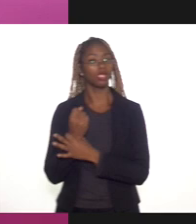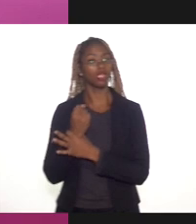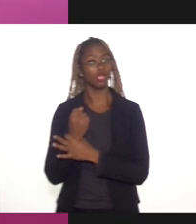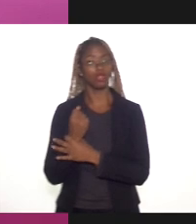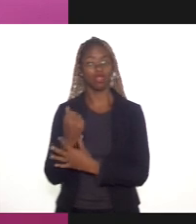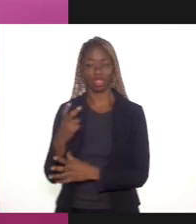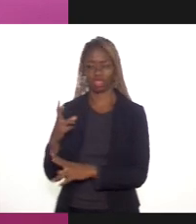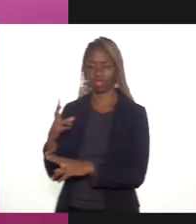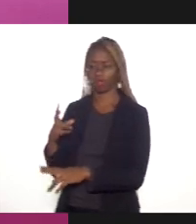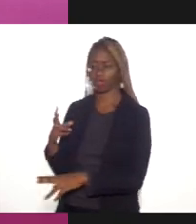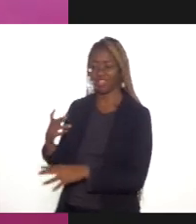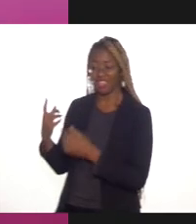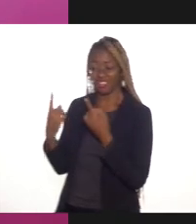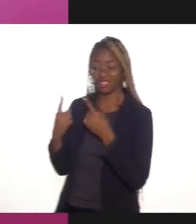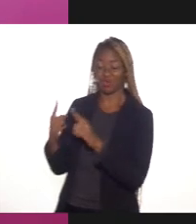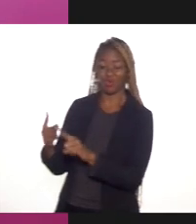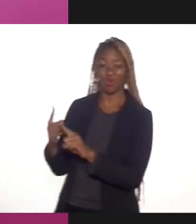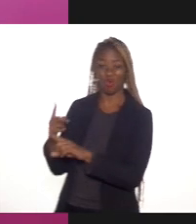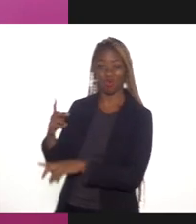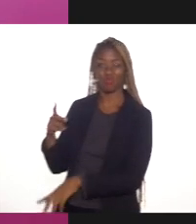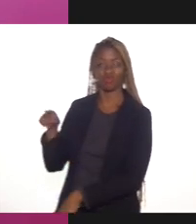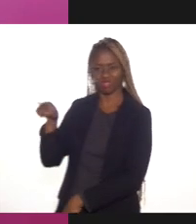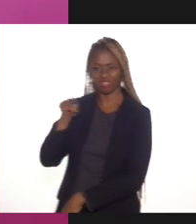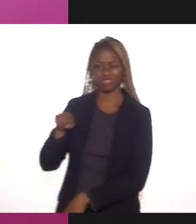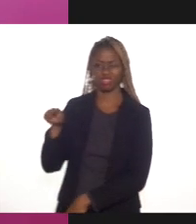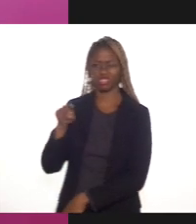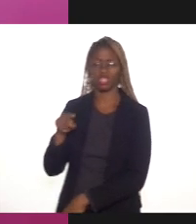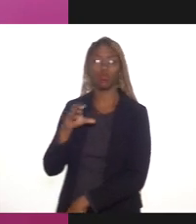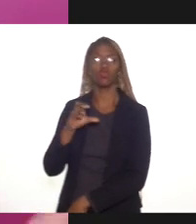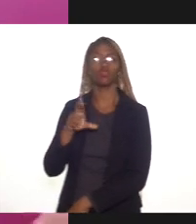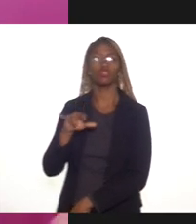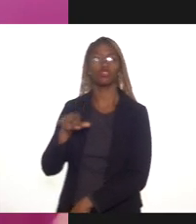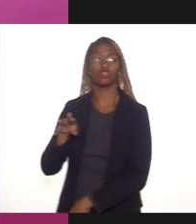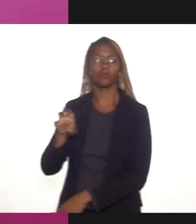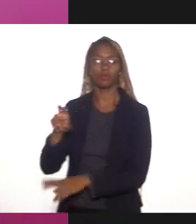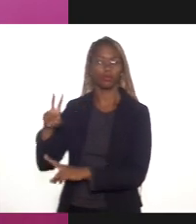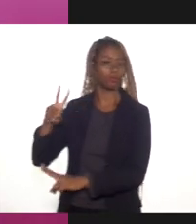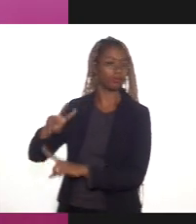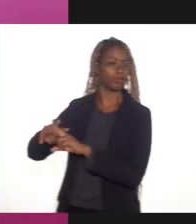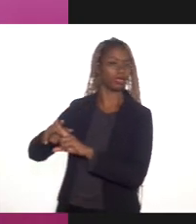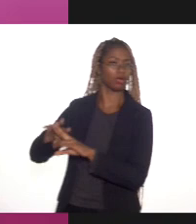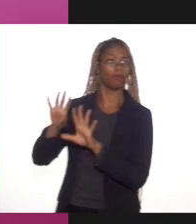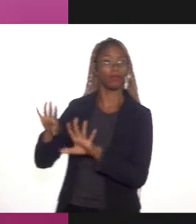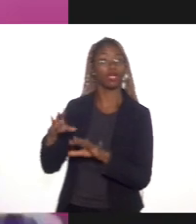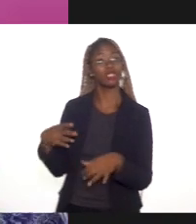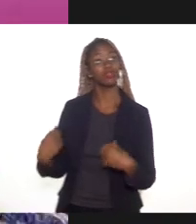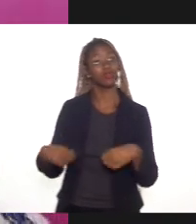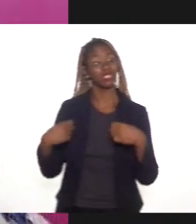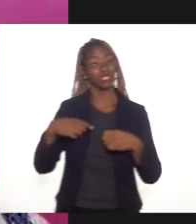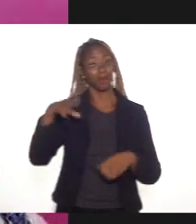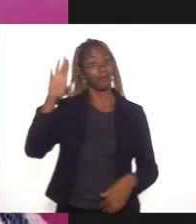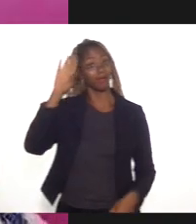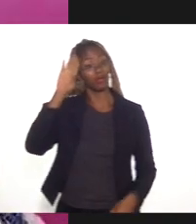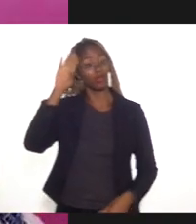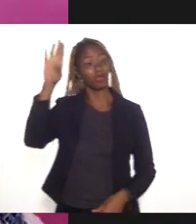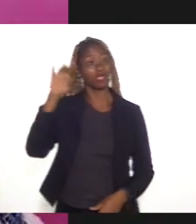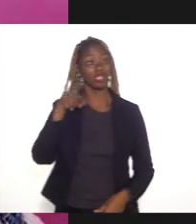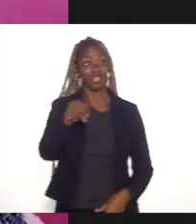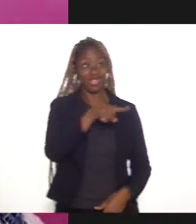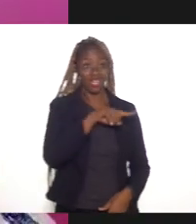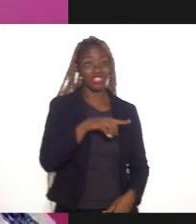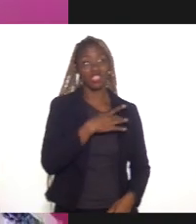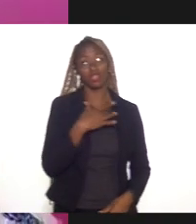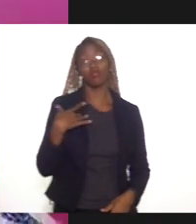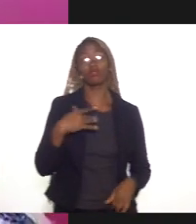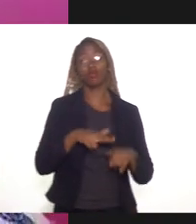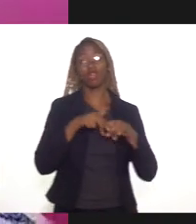organizado, mas a gente tem que ter prioridades nesse momento que a gente está vivendo. As pessoas estão morrendo hoje